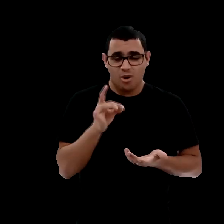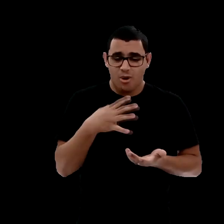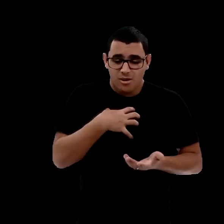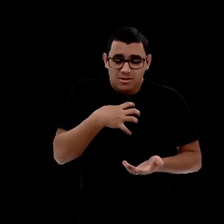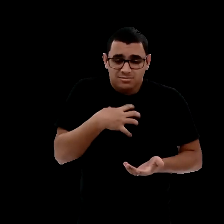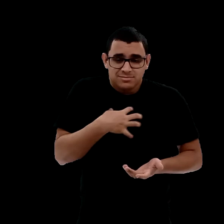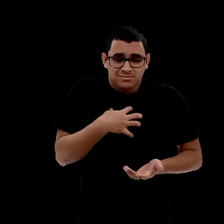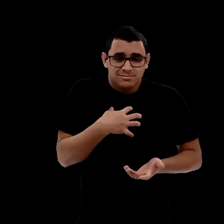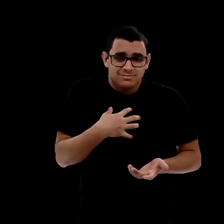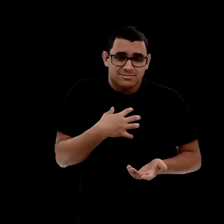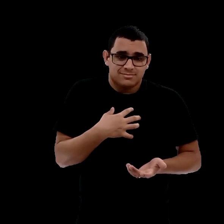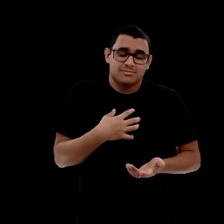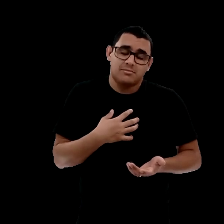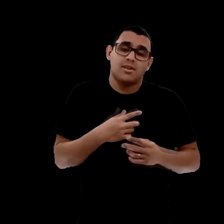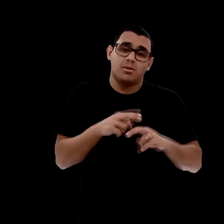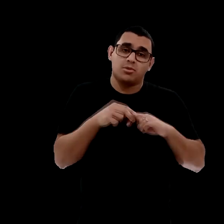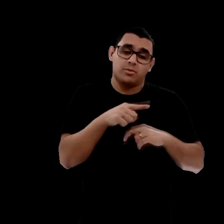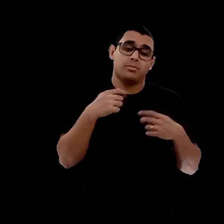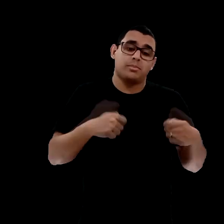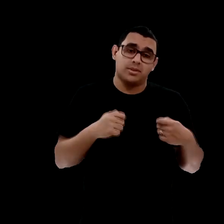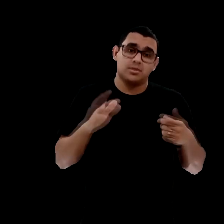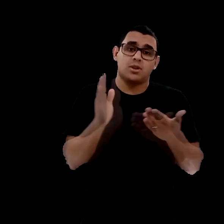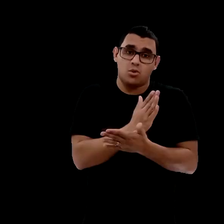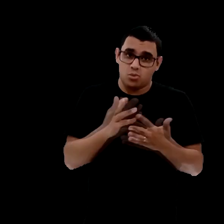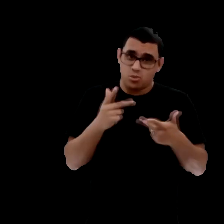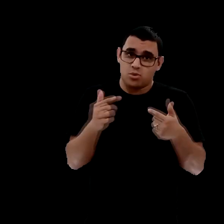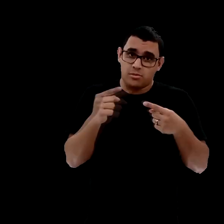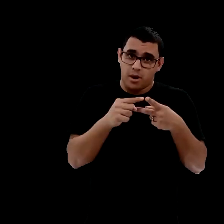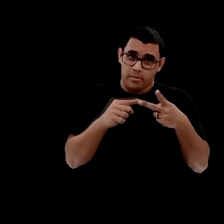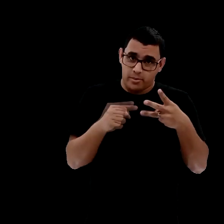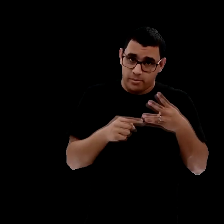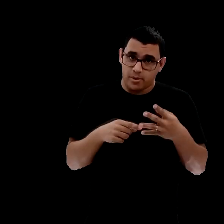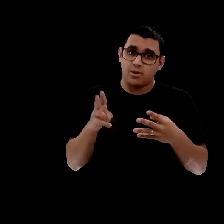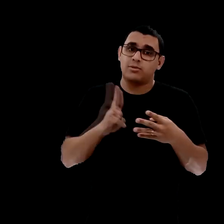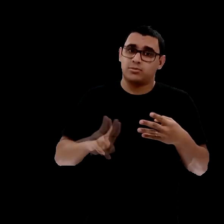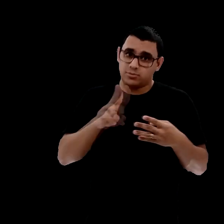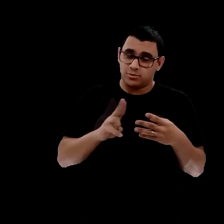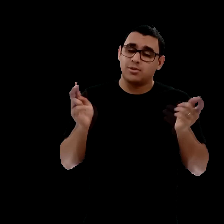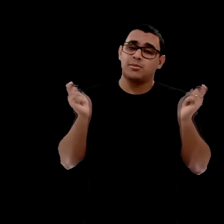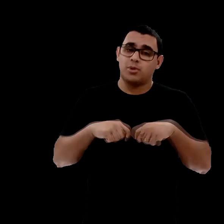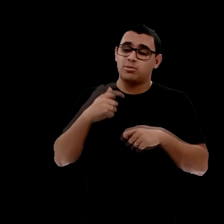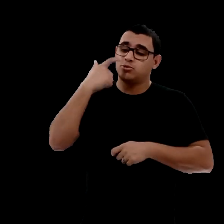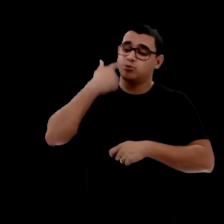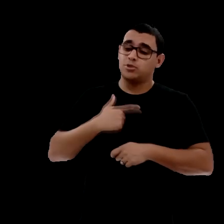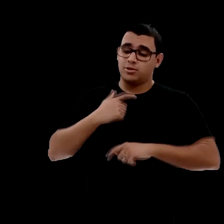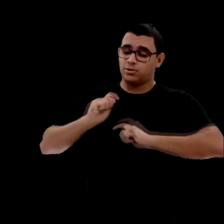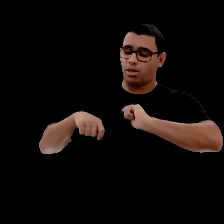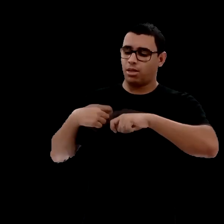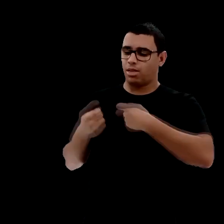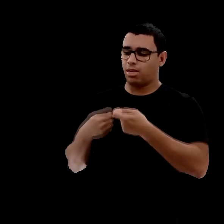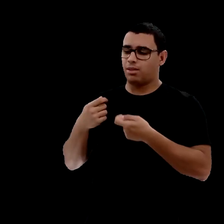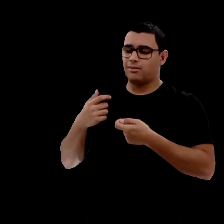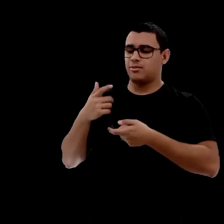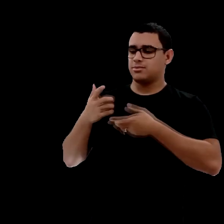Para isso se precisa de recursos. Recursos pelo qual vão ser utilizados para se